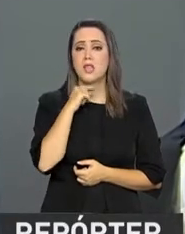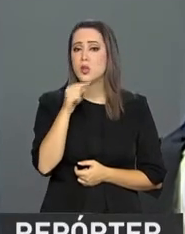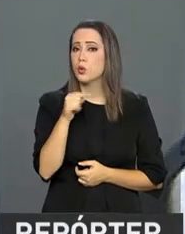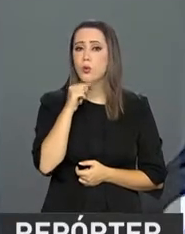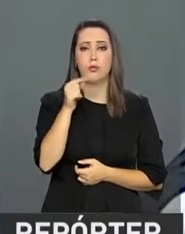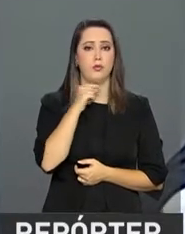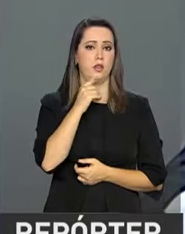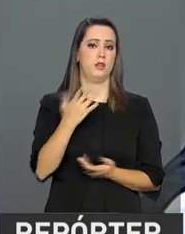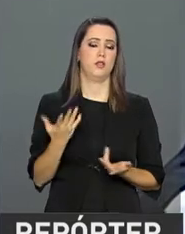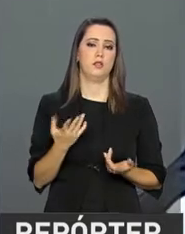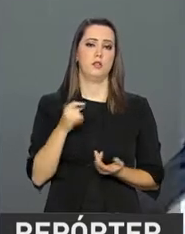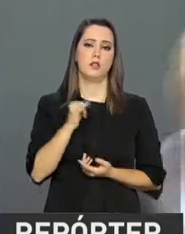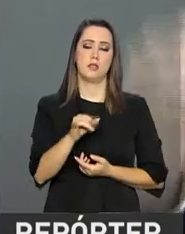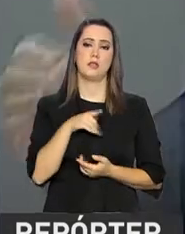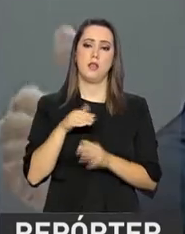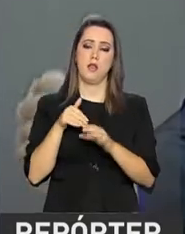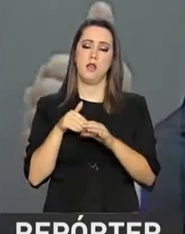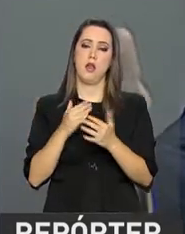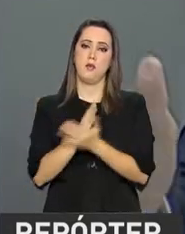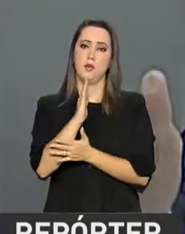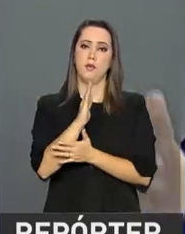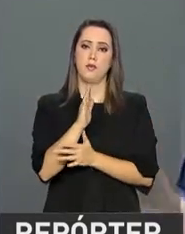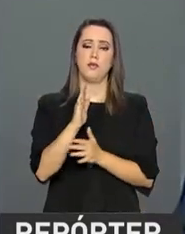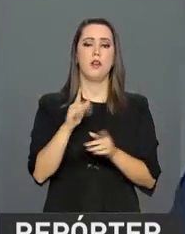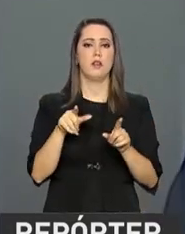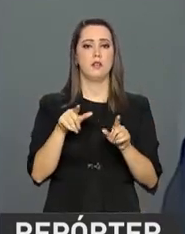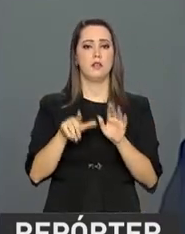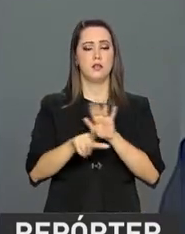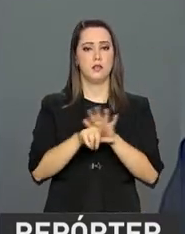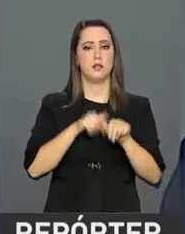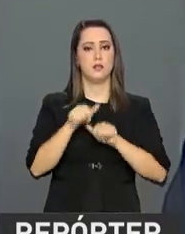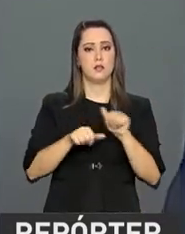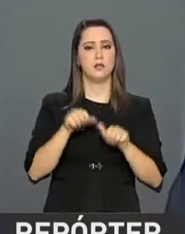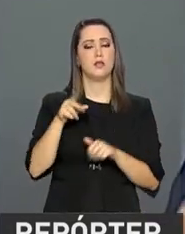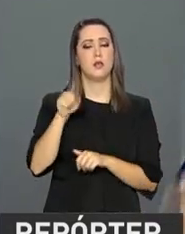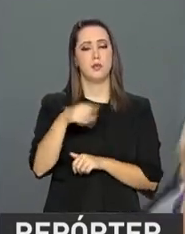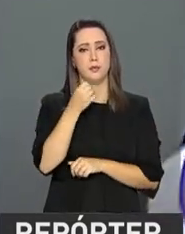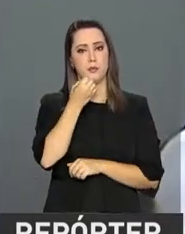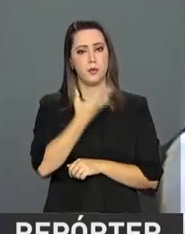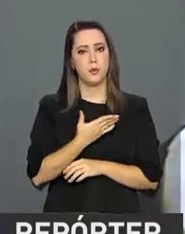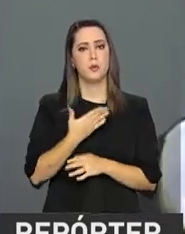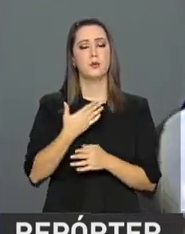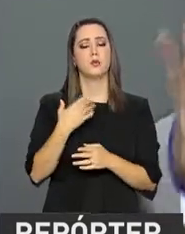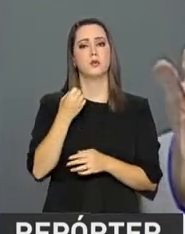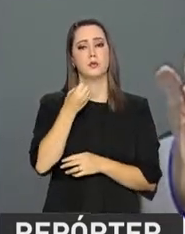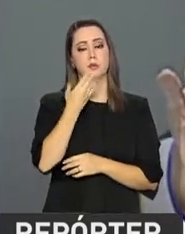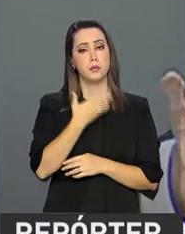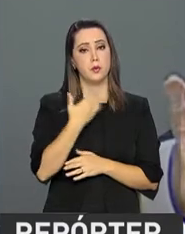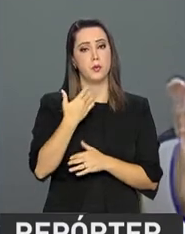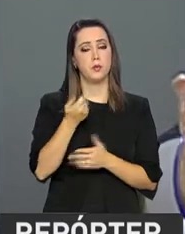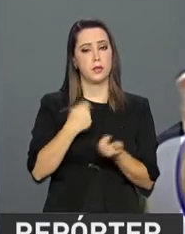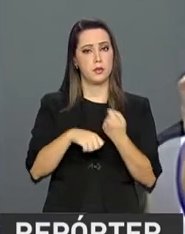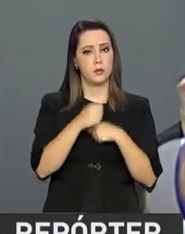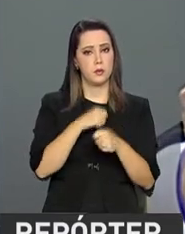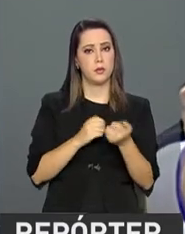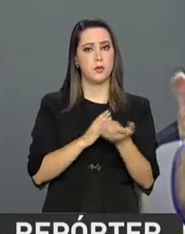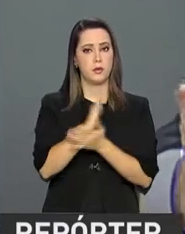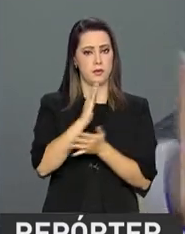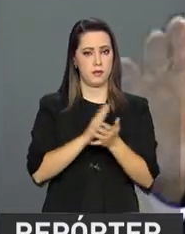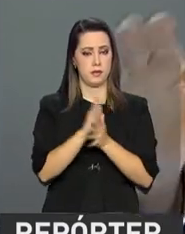caso seja aprovado será um impacto positivo e possivelmente forte mesmo positivo caso seja